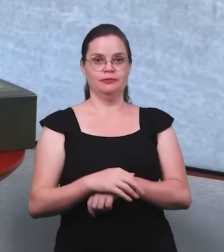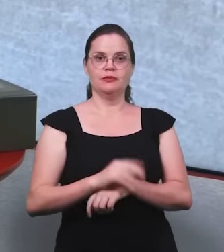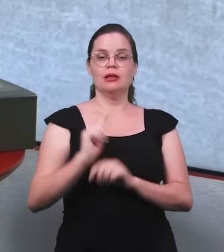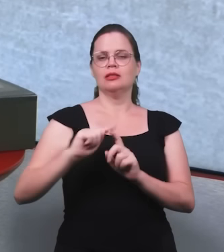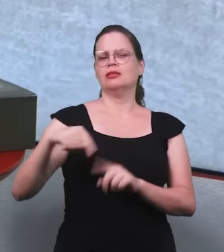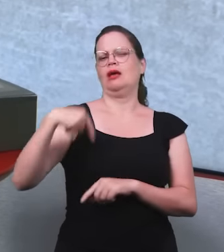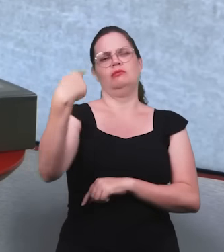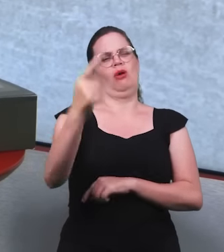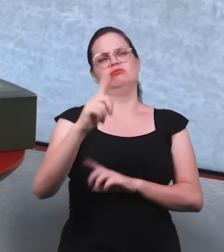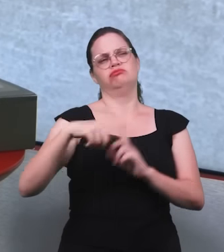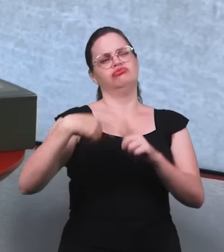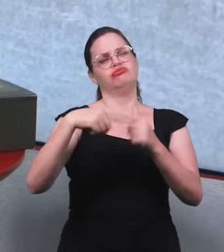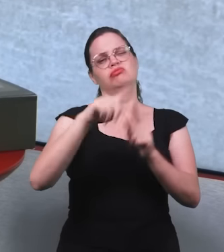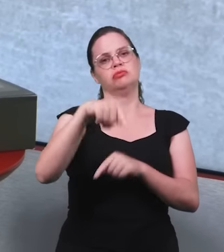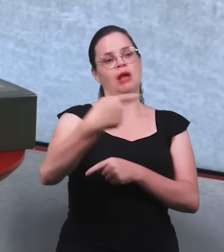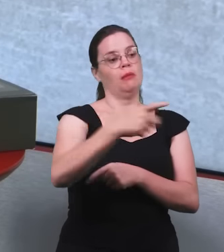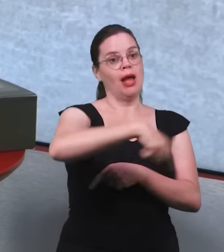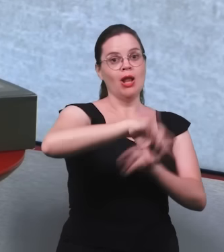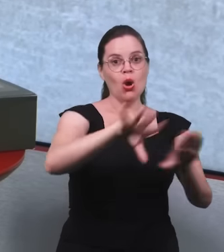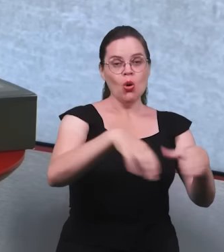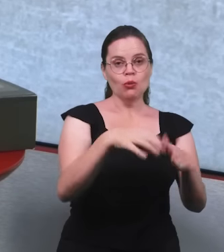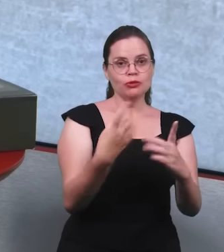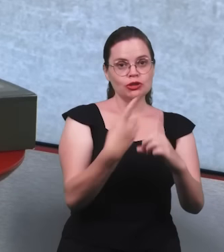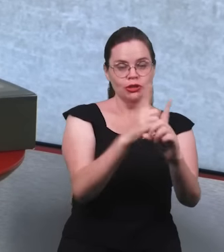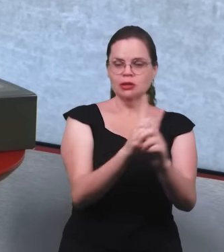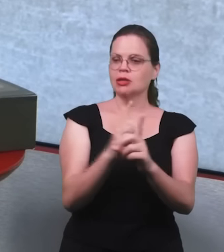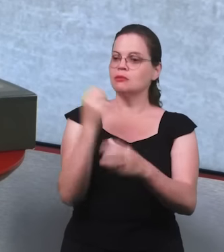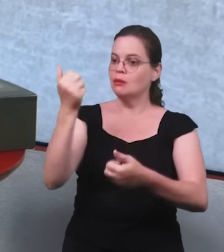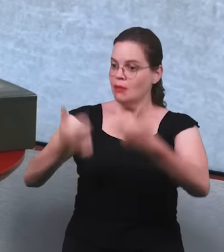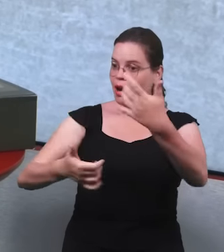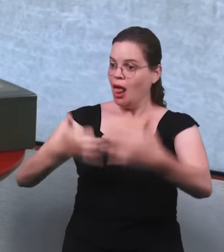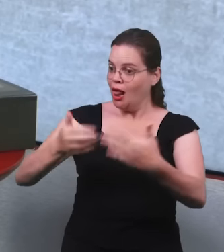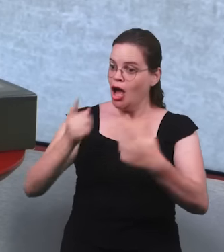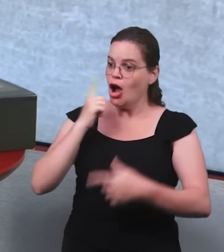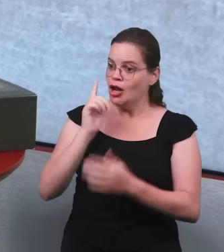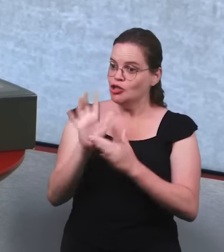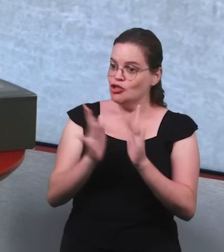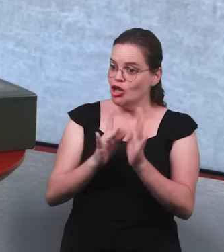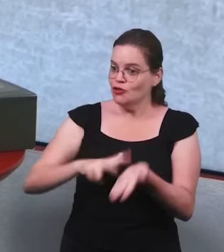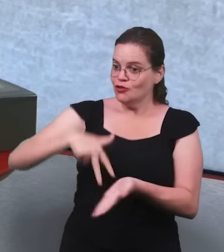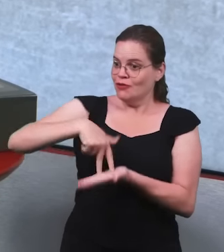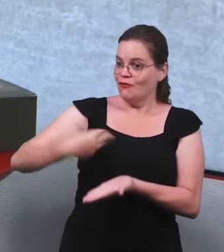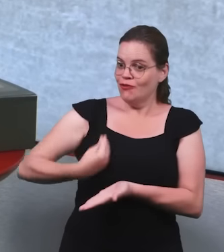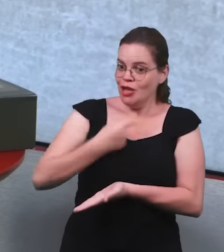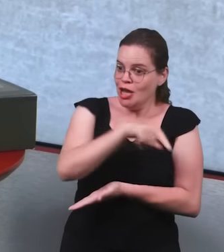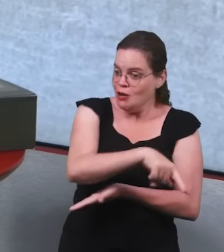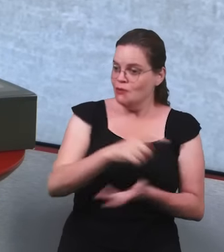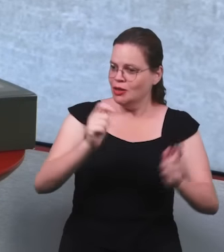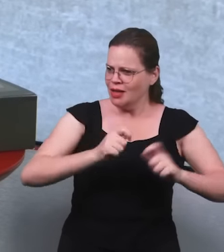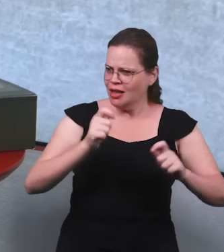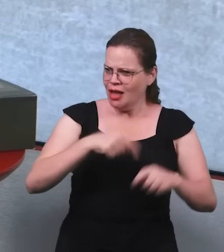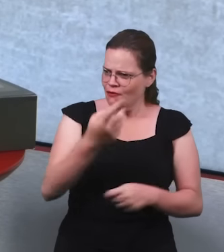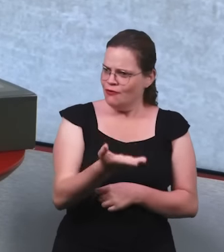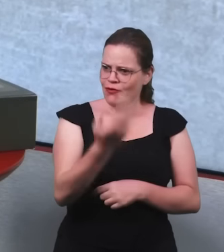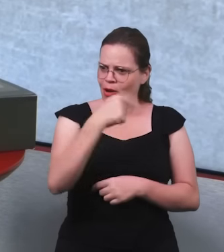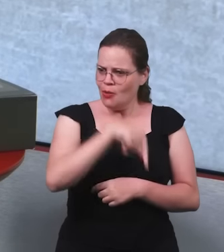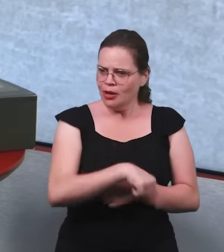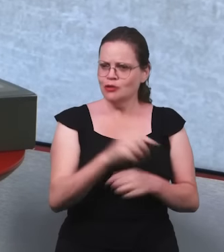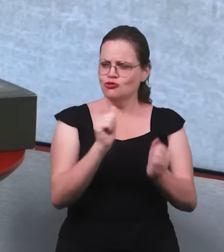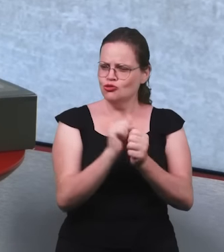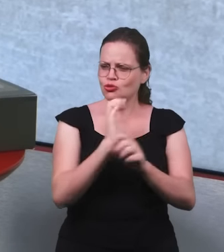culto presencial. E essa ausência daquele culto no qual os outros foram beneficiados pela presença de